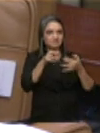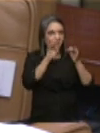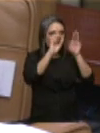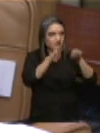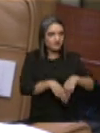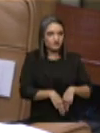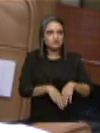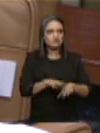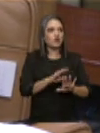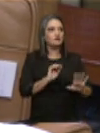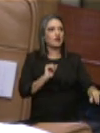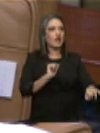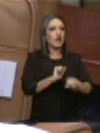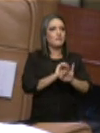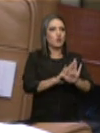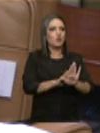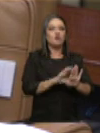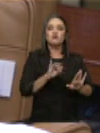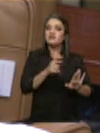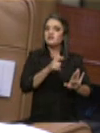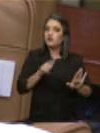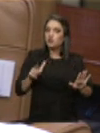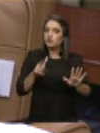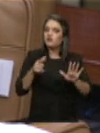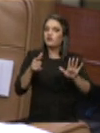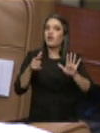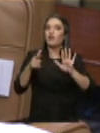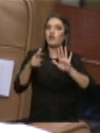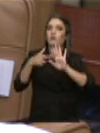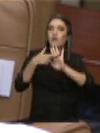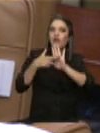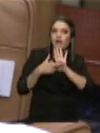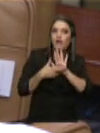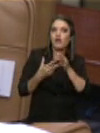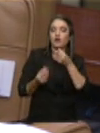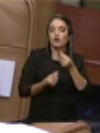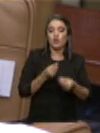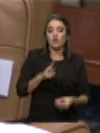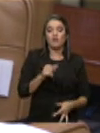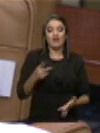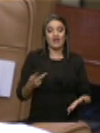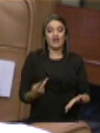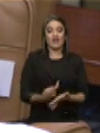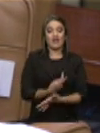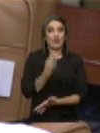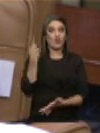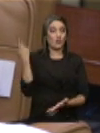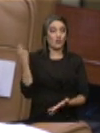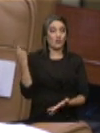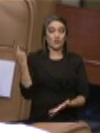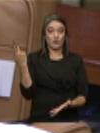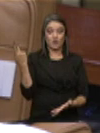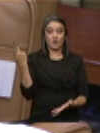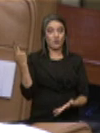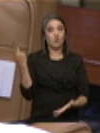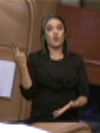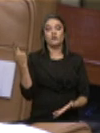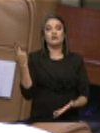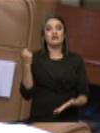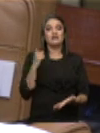modularmos, o que nós estaremos criando é uma rescisória universal infinita